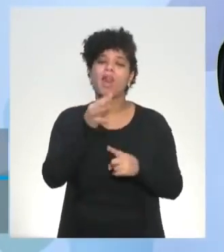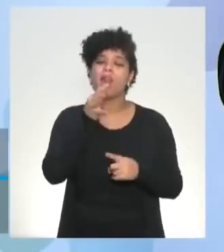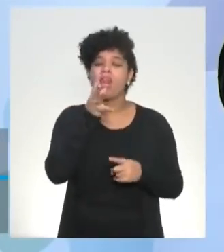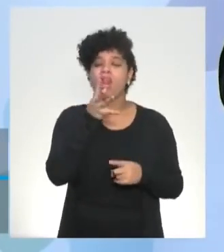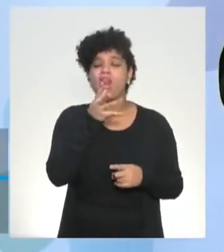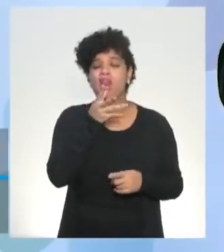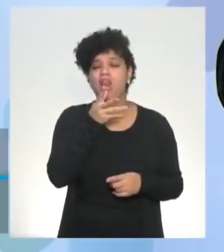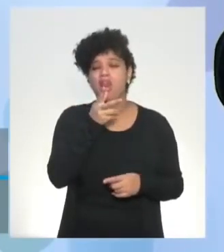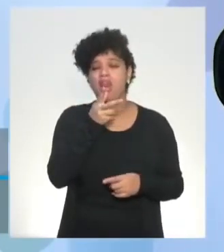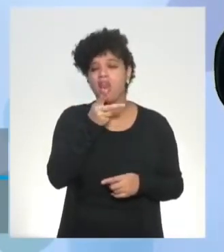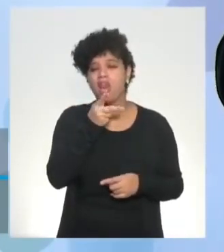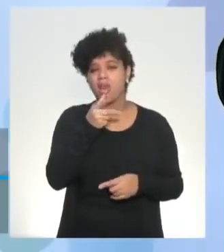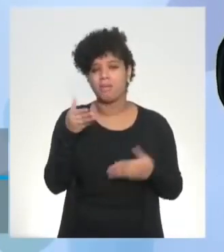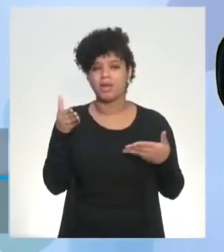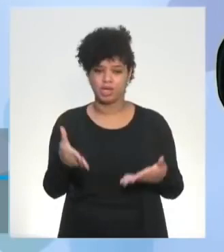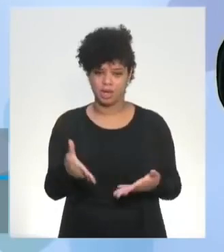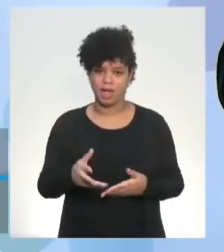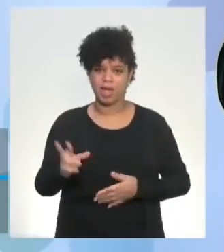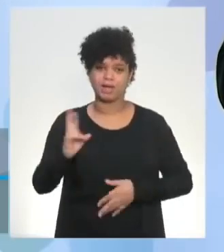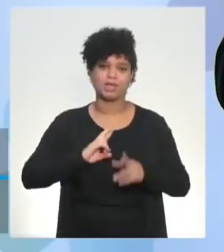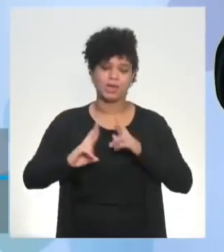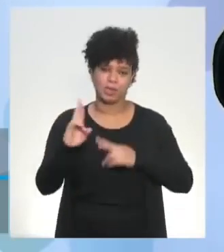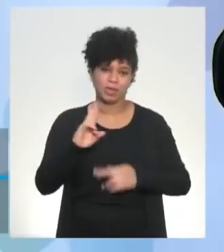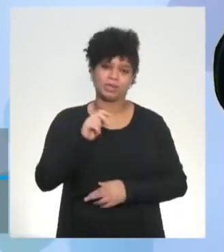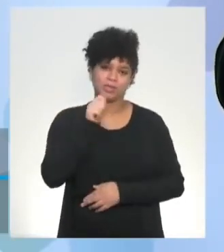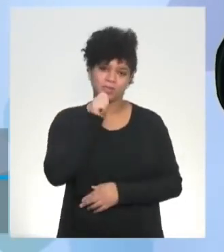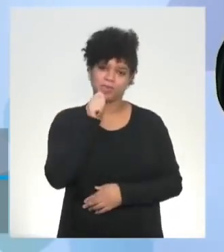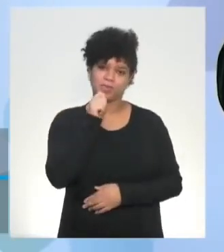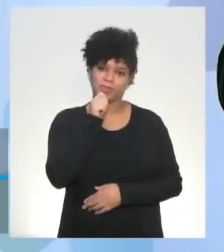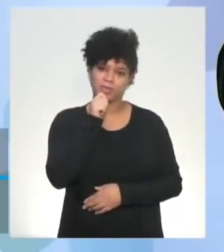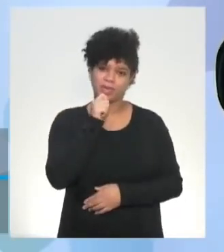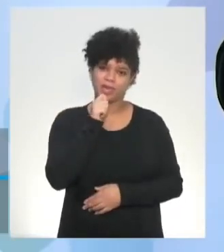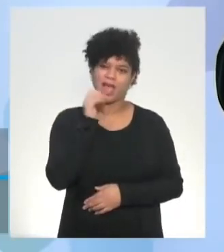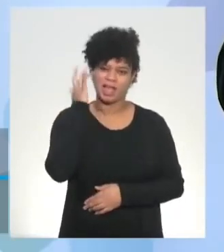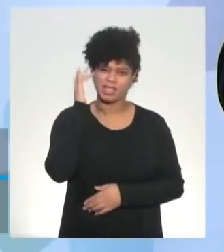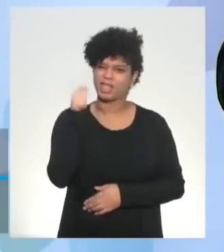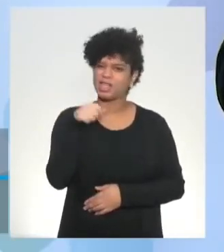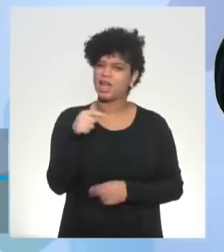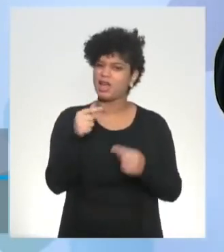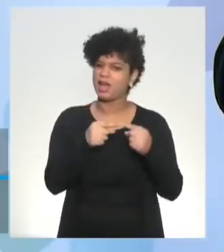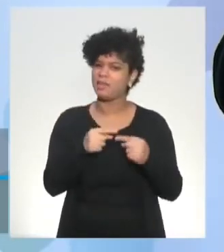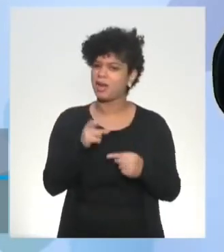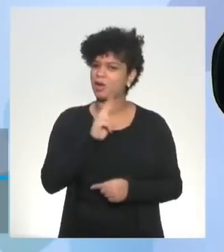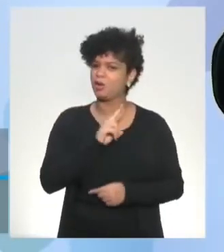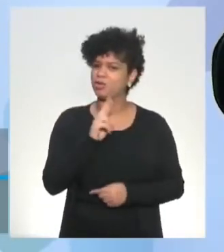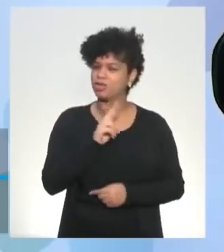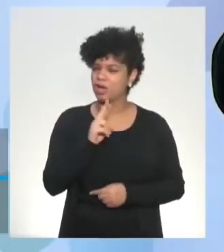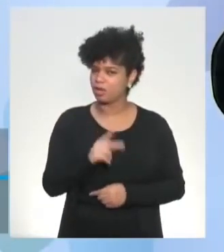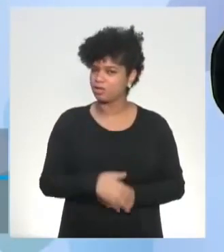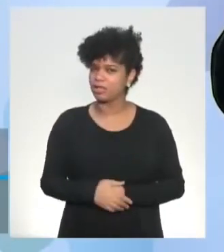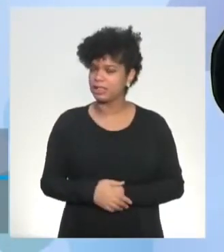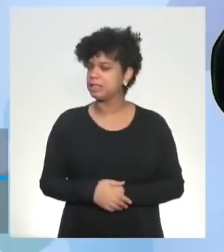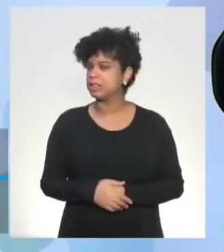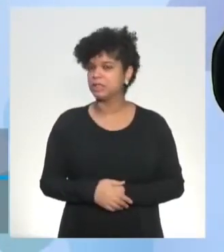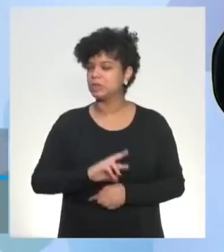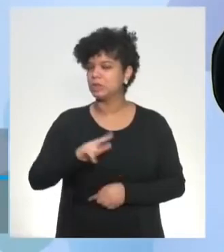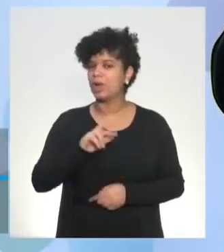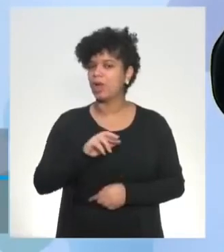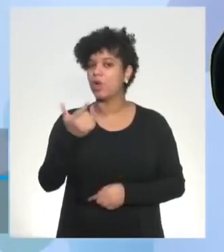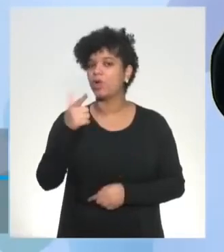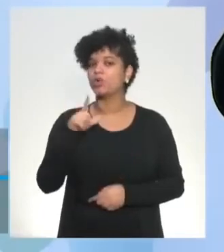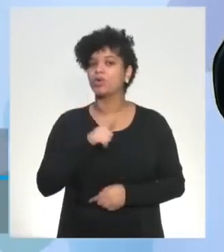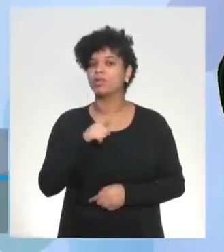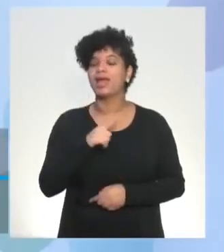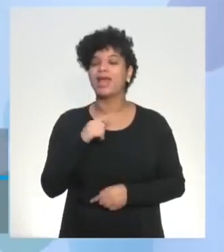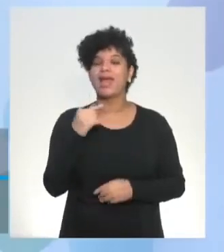então demorava para ter essa resposta. Então, se demorava para ter resposta, será que uma carta é para urgência? Hoje nós temos alguns outros meios, cartas são